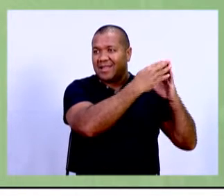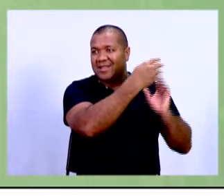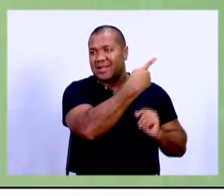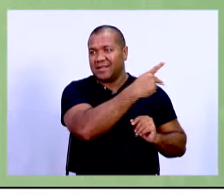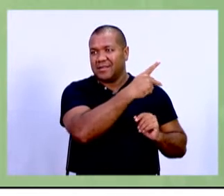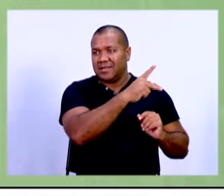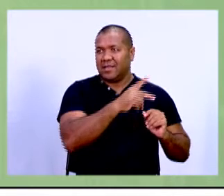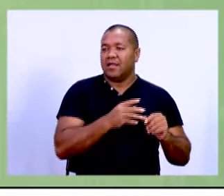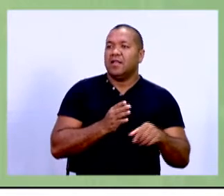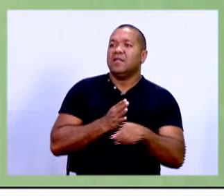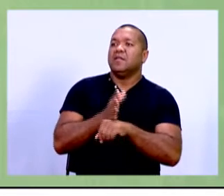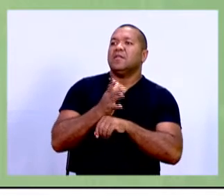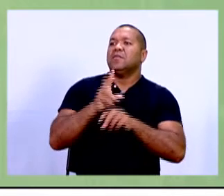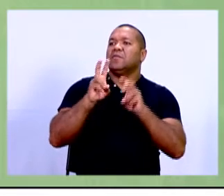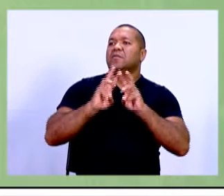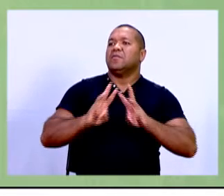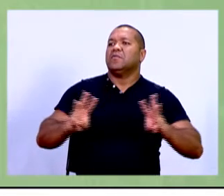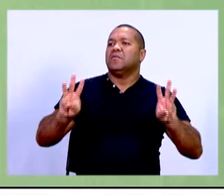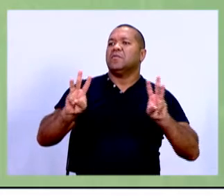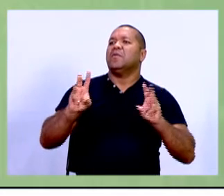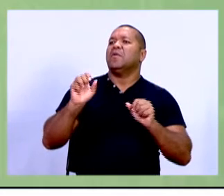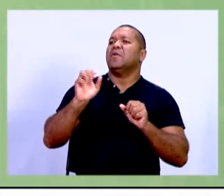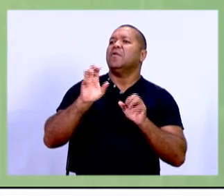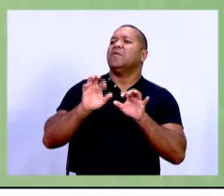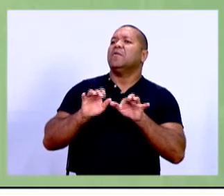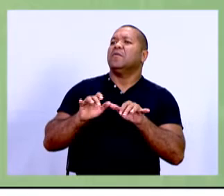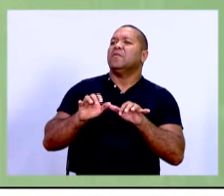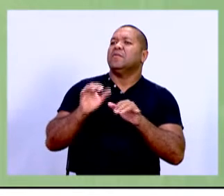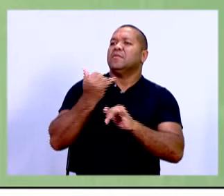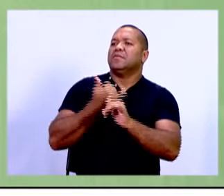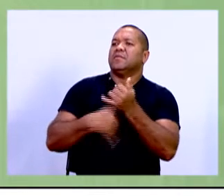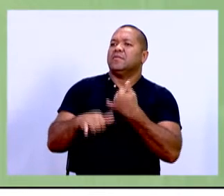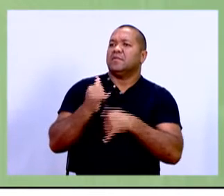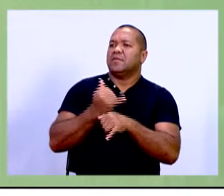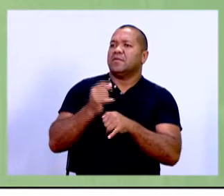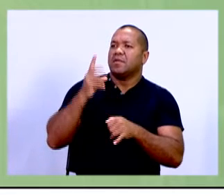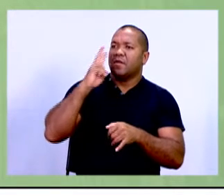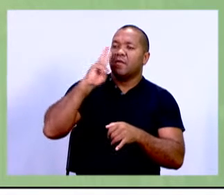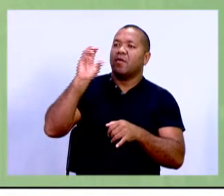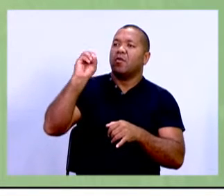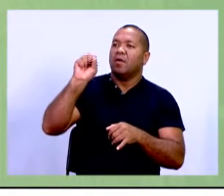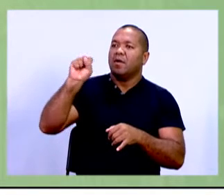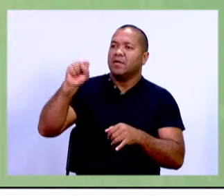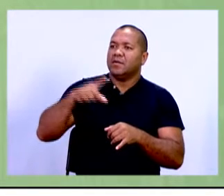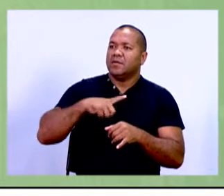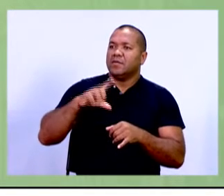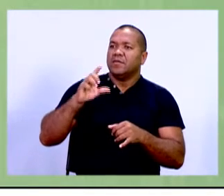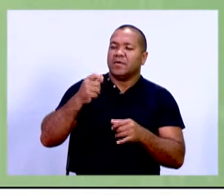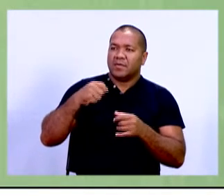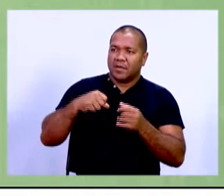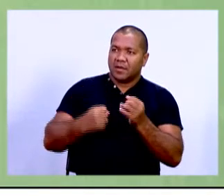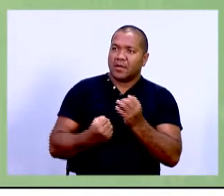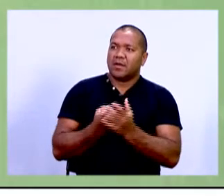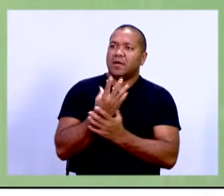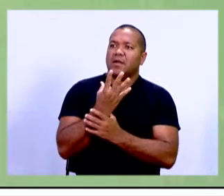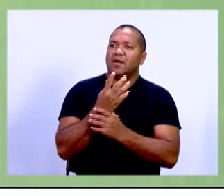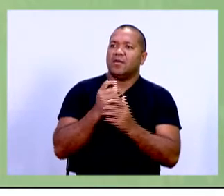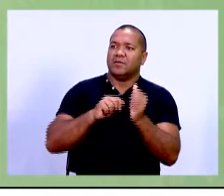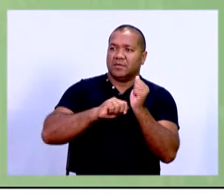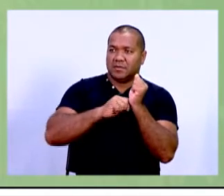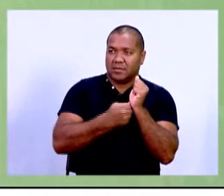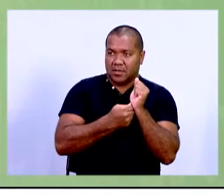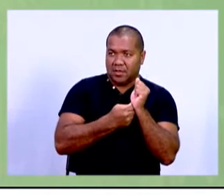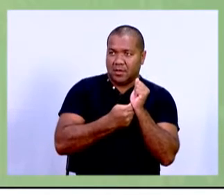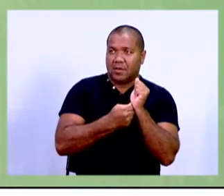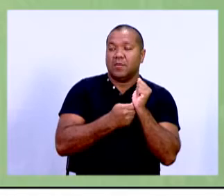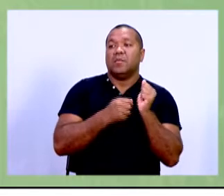acessando o sistema Agora OS, a aplicação. Ele vai descrever, ele vai ter que criar um login, senha, para poder ter